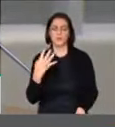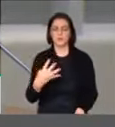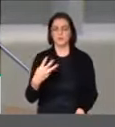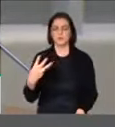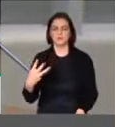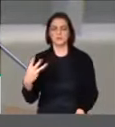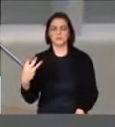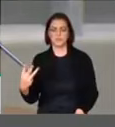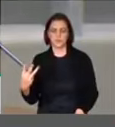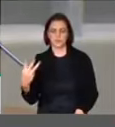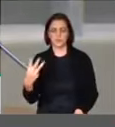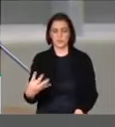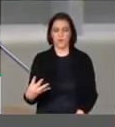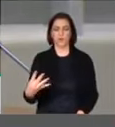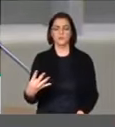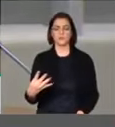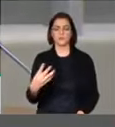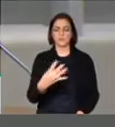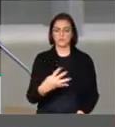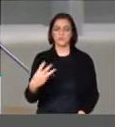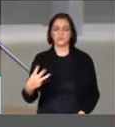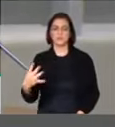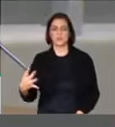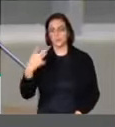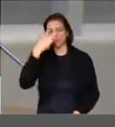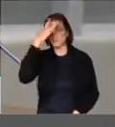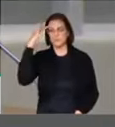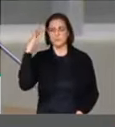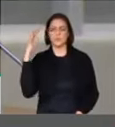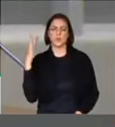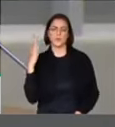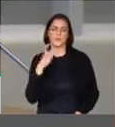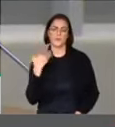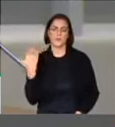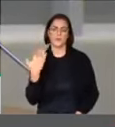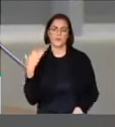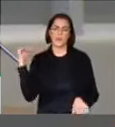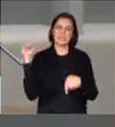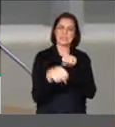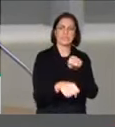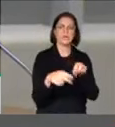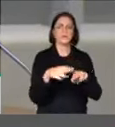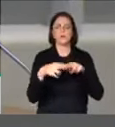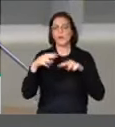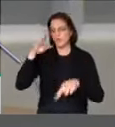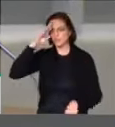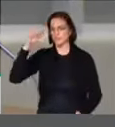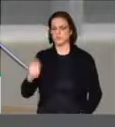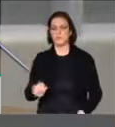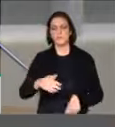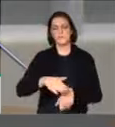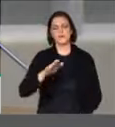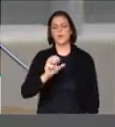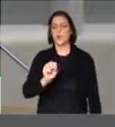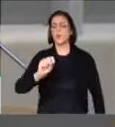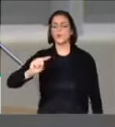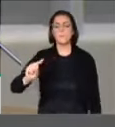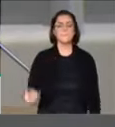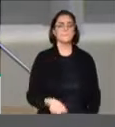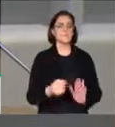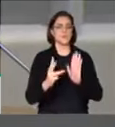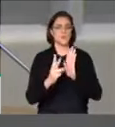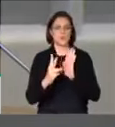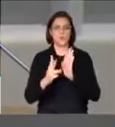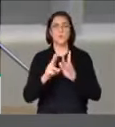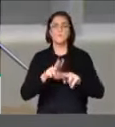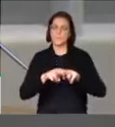concluir, 434 pessoas assassinadas diretamente pela ditadura e mais de 8 mil indígenas